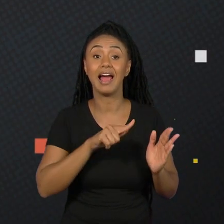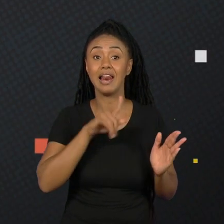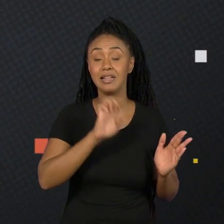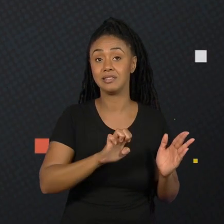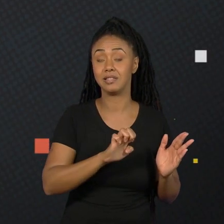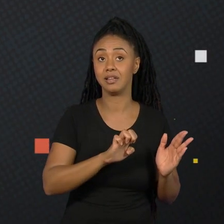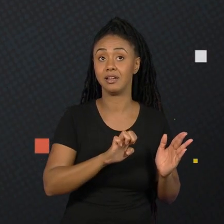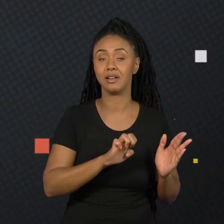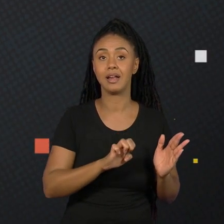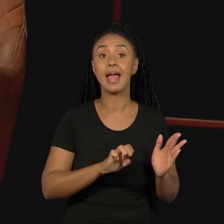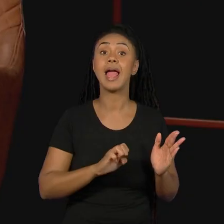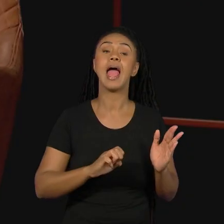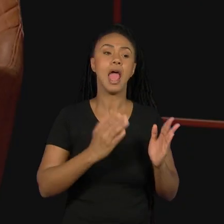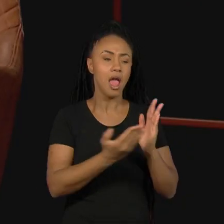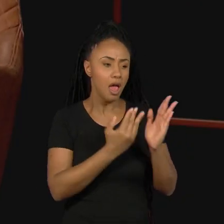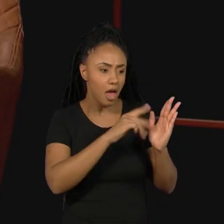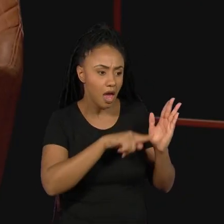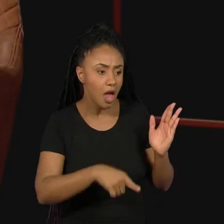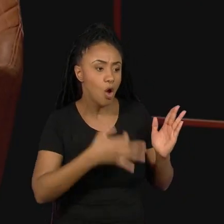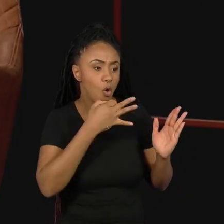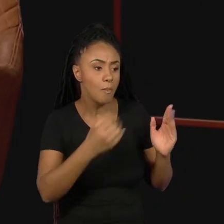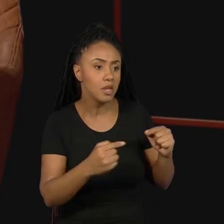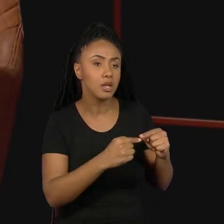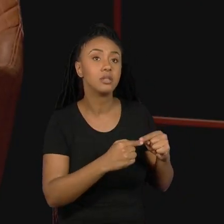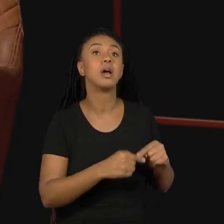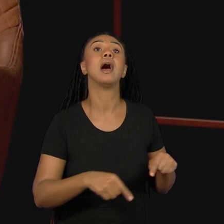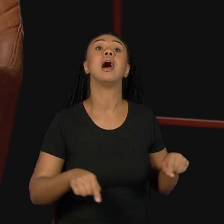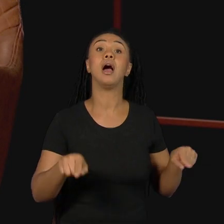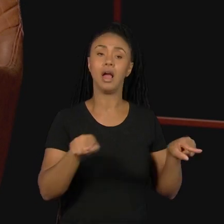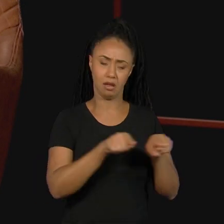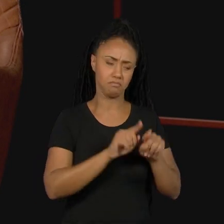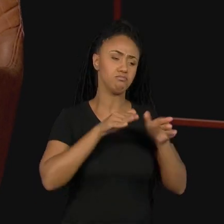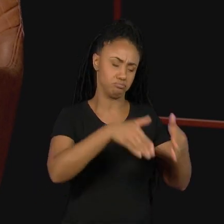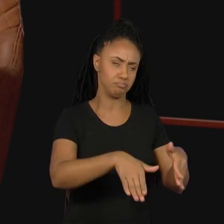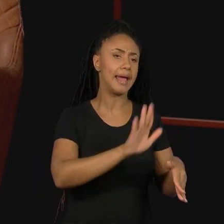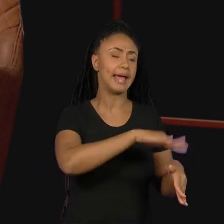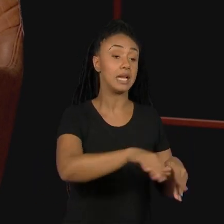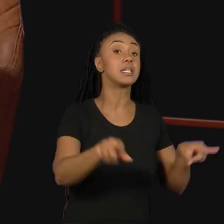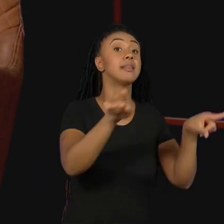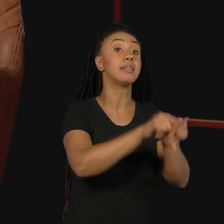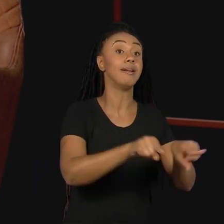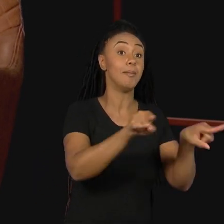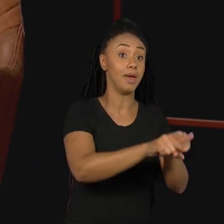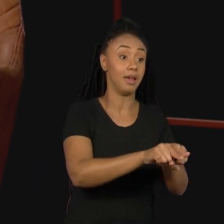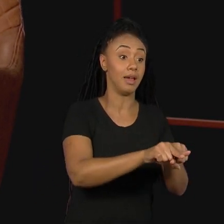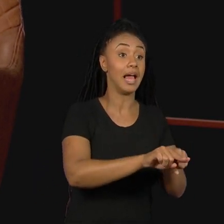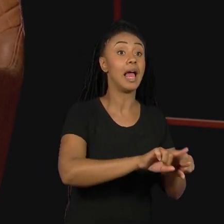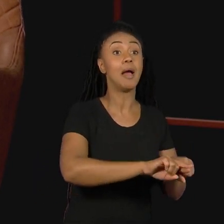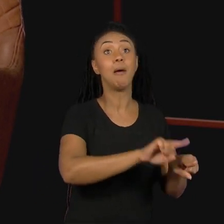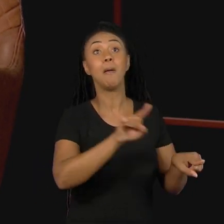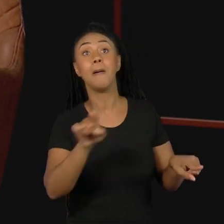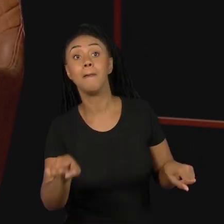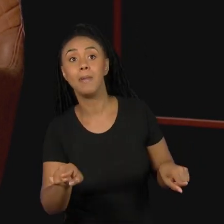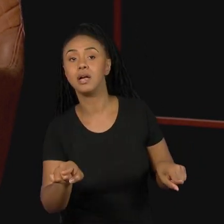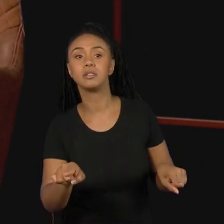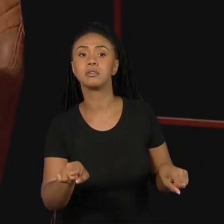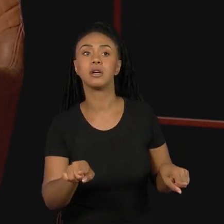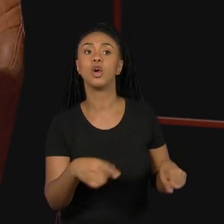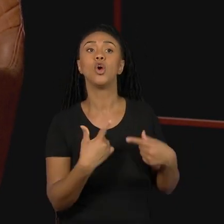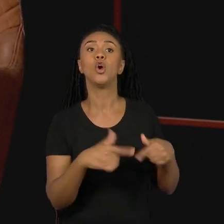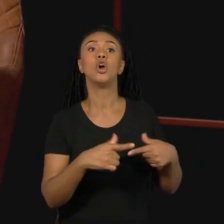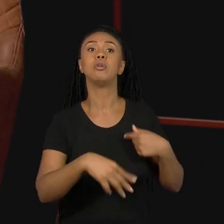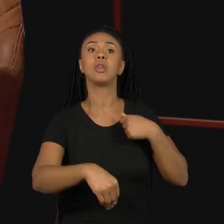você entende que a Alice também é para criança. Mas é uma coisa extraordinária, que não tem lição de moral,